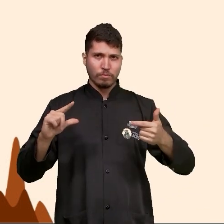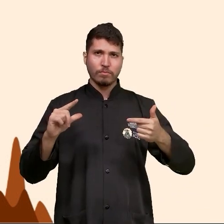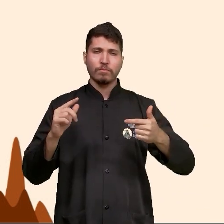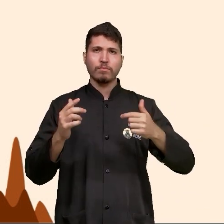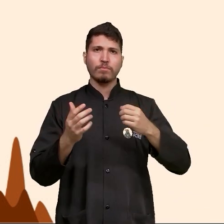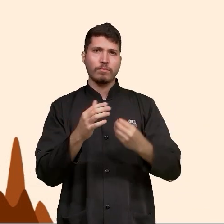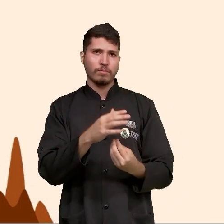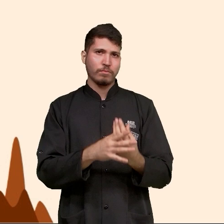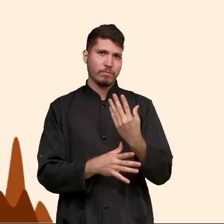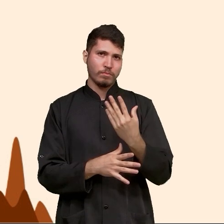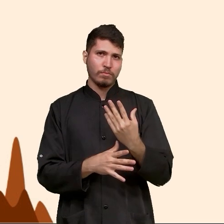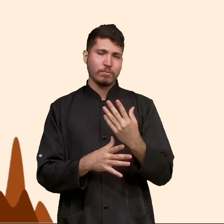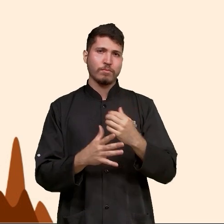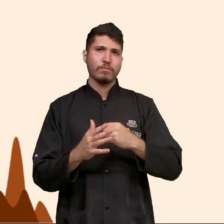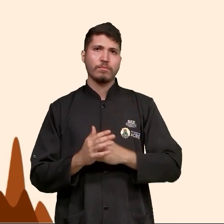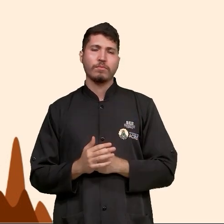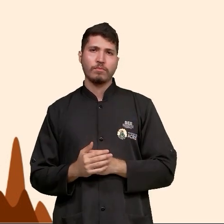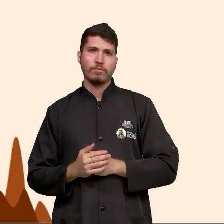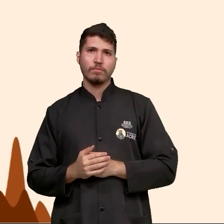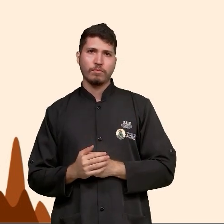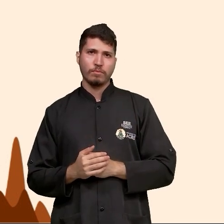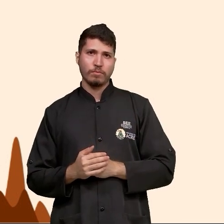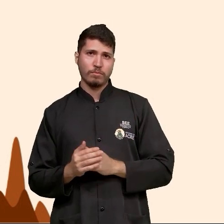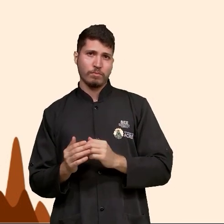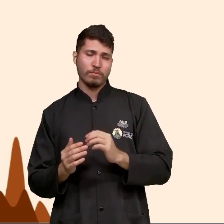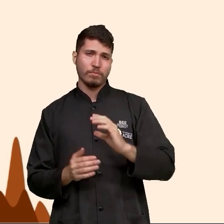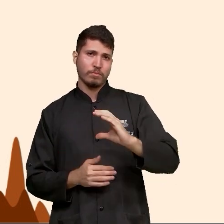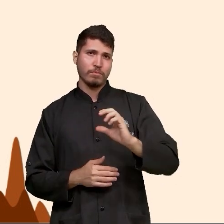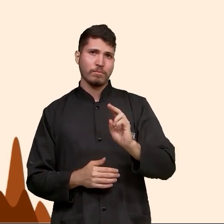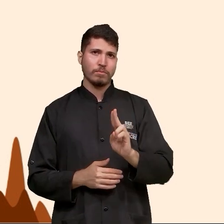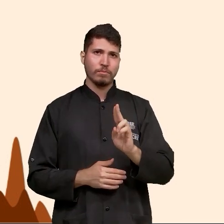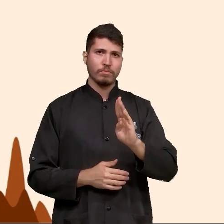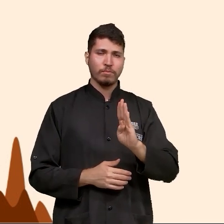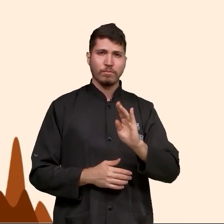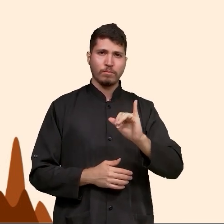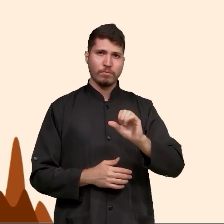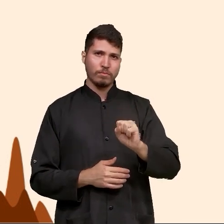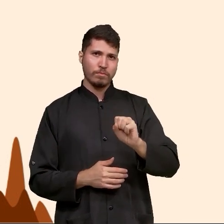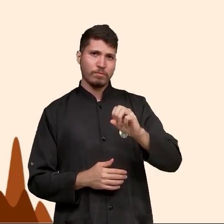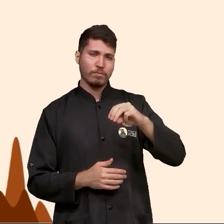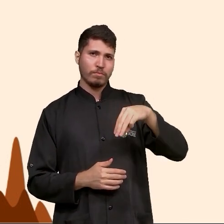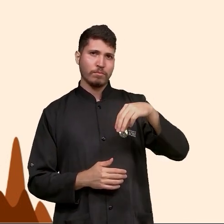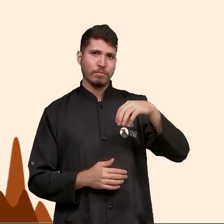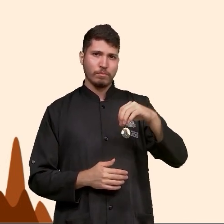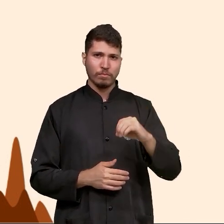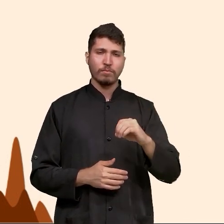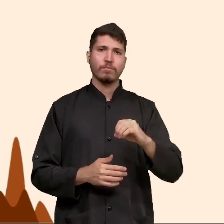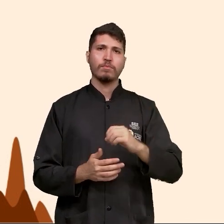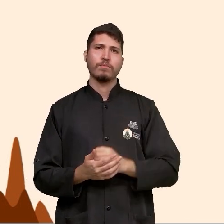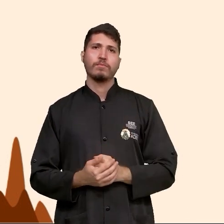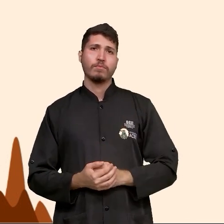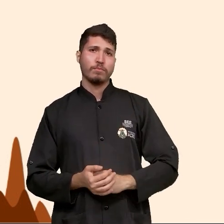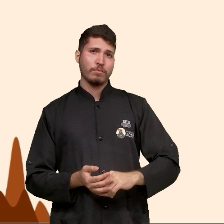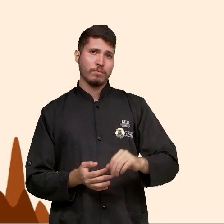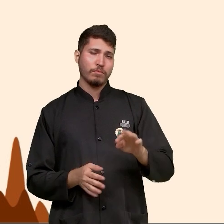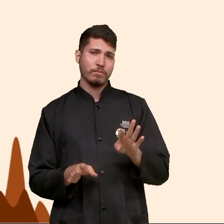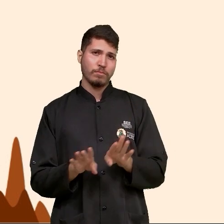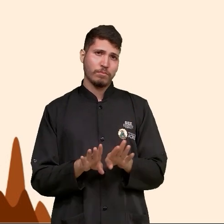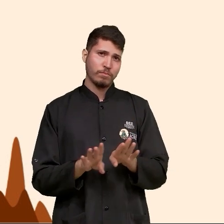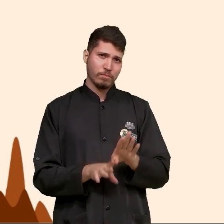o impressionismo e o cubismo. Na música, há inovação com o jazz, o rock e